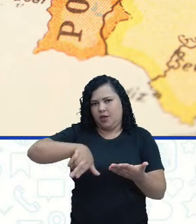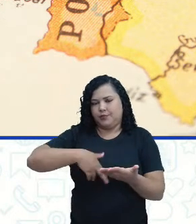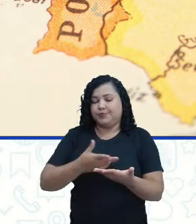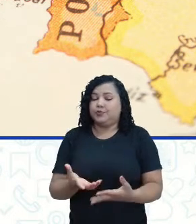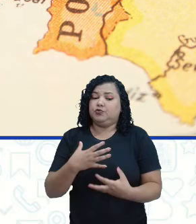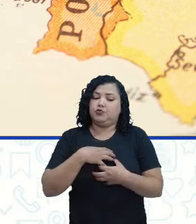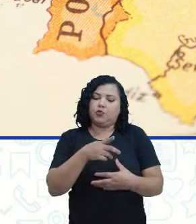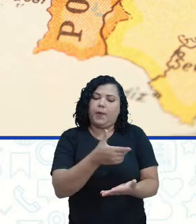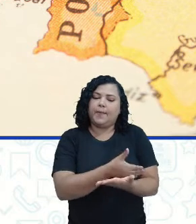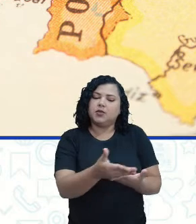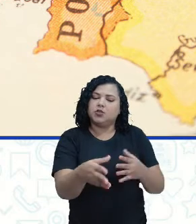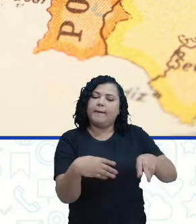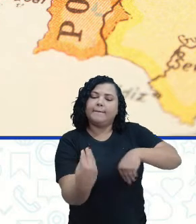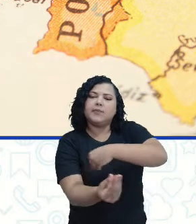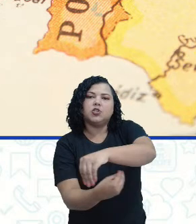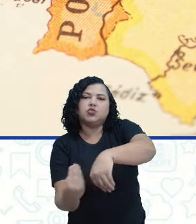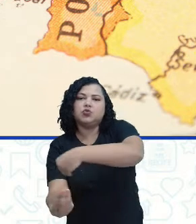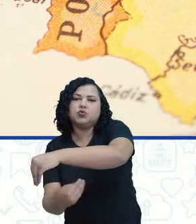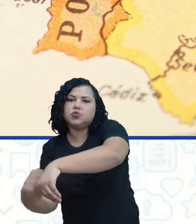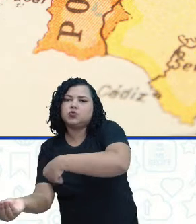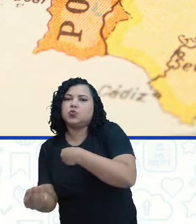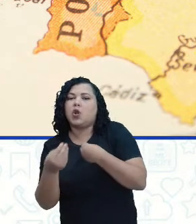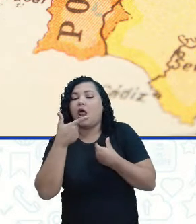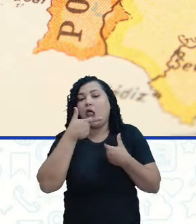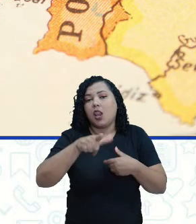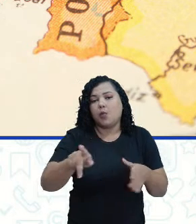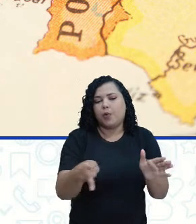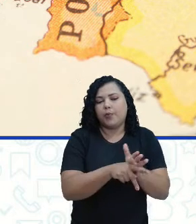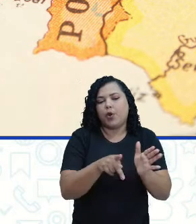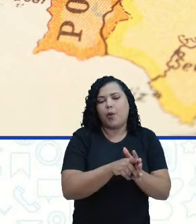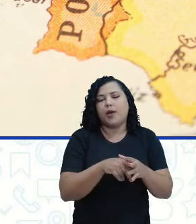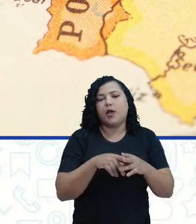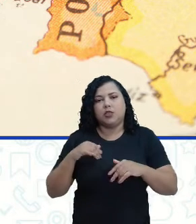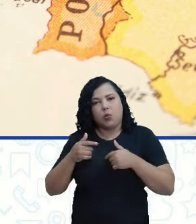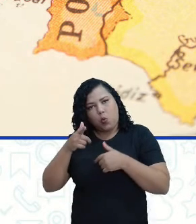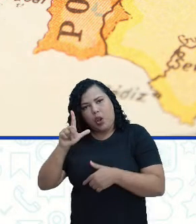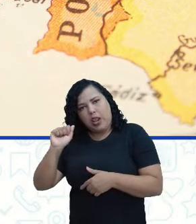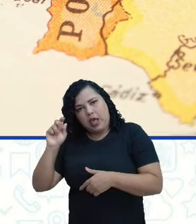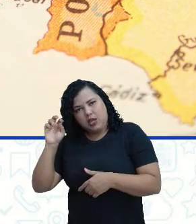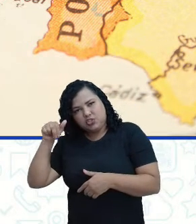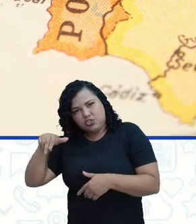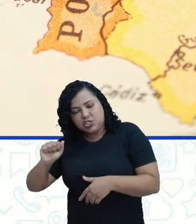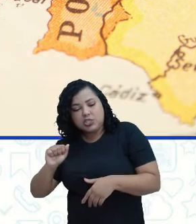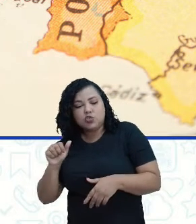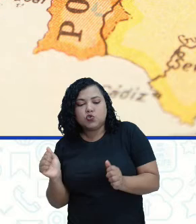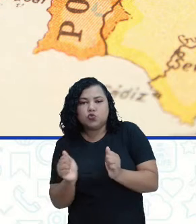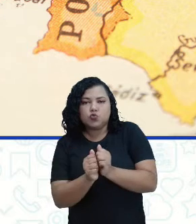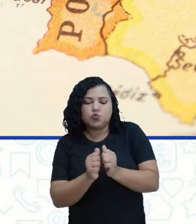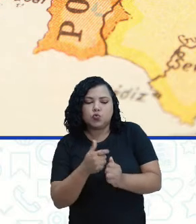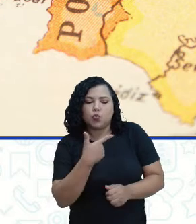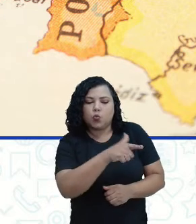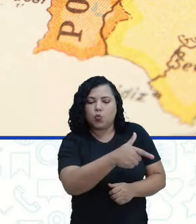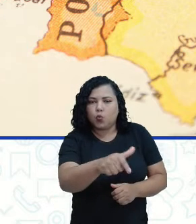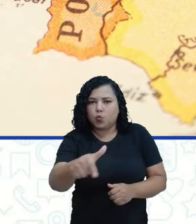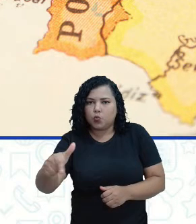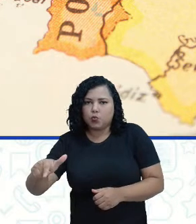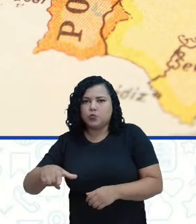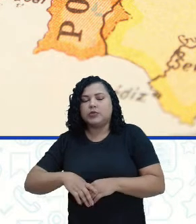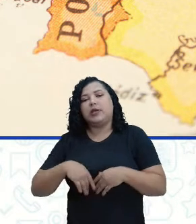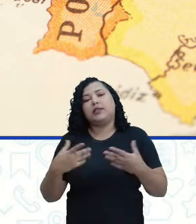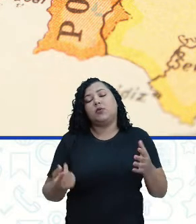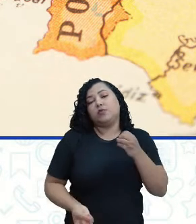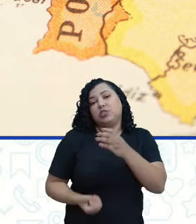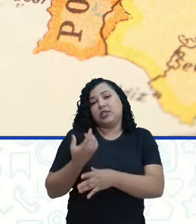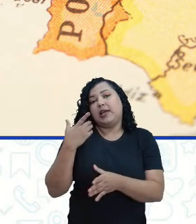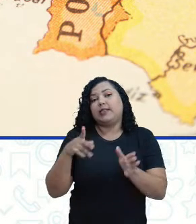formaram-se diversas línguas dentro da região de domínio de Roma, ou seja, do Império Romano. Aí se originaram as línguas